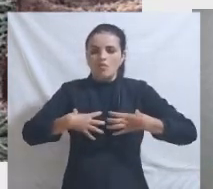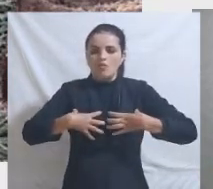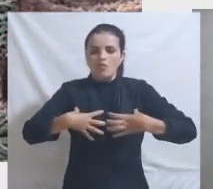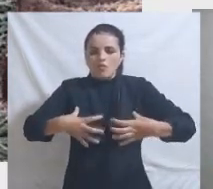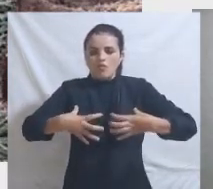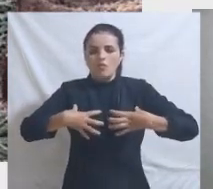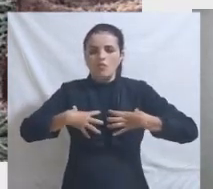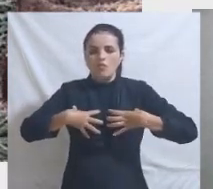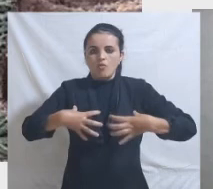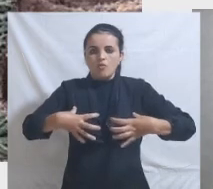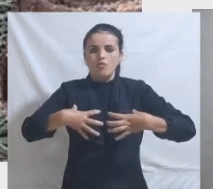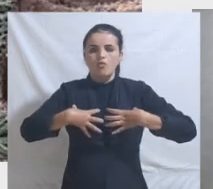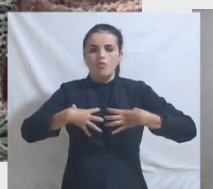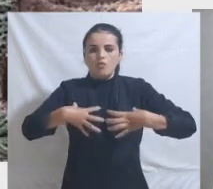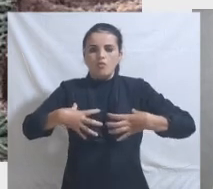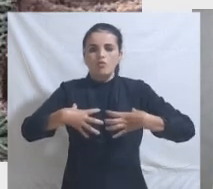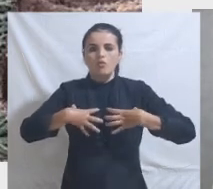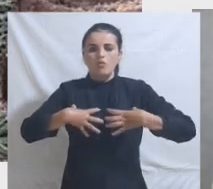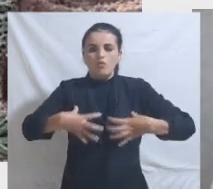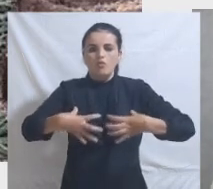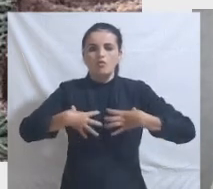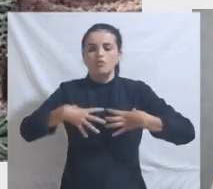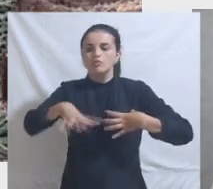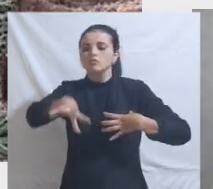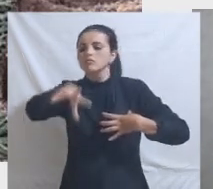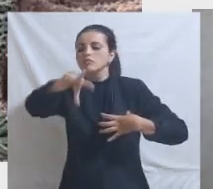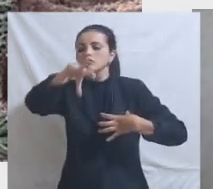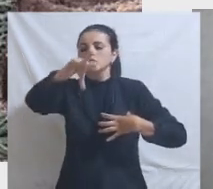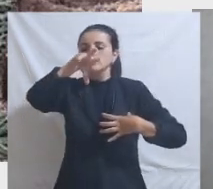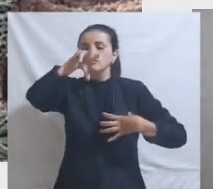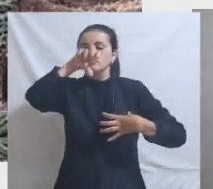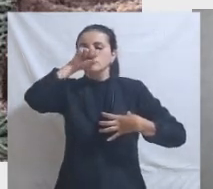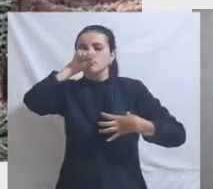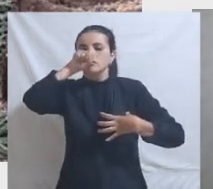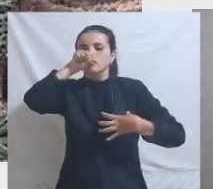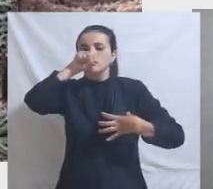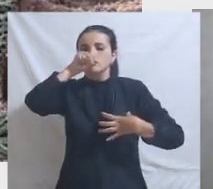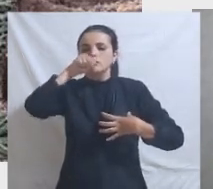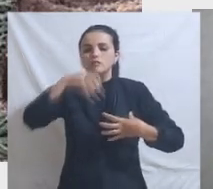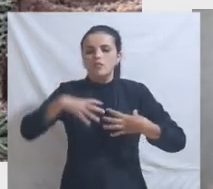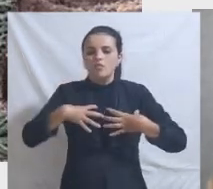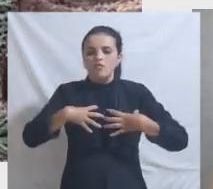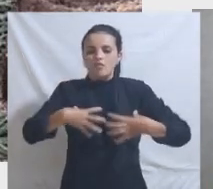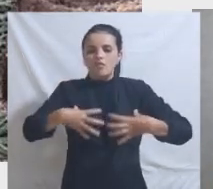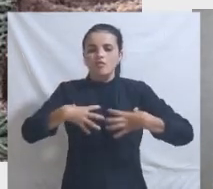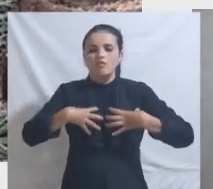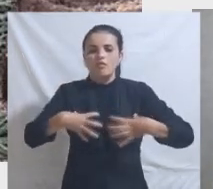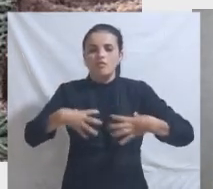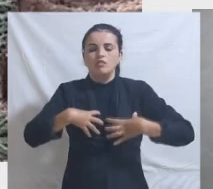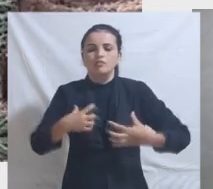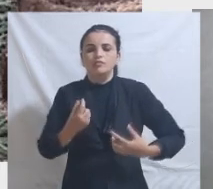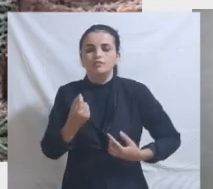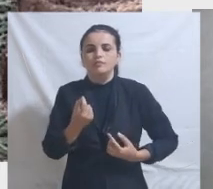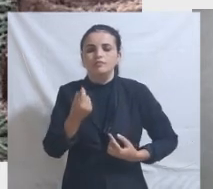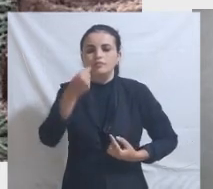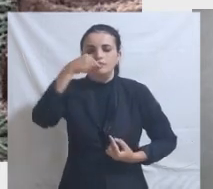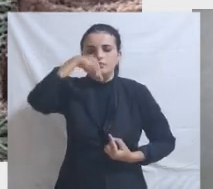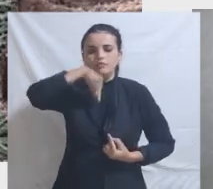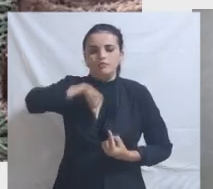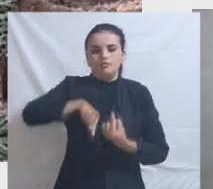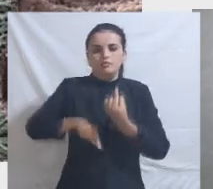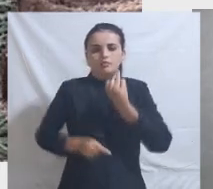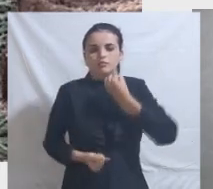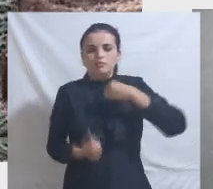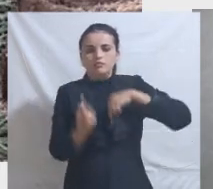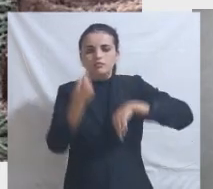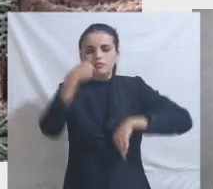sendo passado para o nosso pulmão, ou que está saindo, ele consiga, ou melhor, especificamente o que está entrando, ele consiga ser mais filtrado.